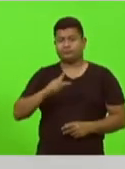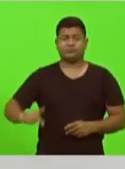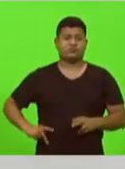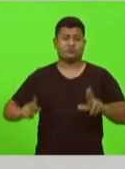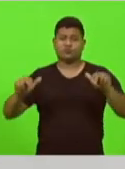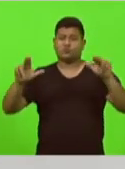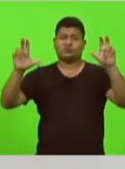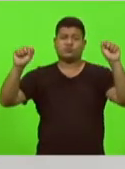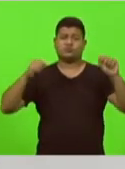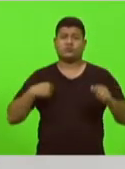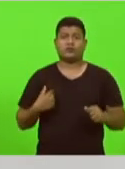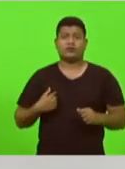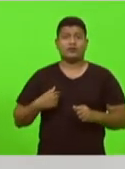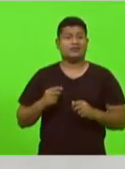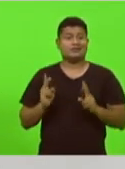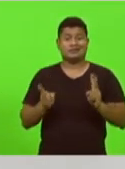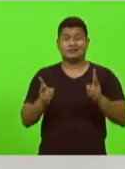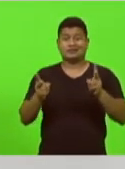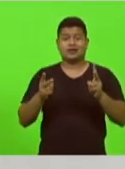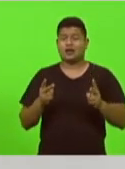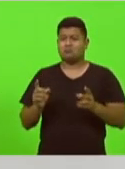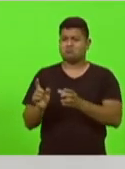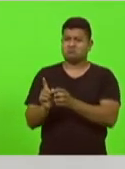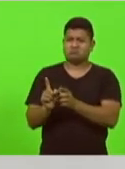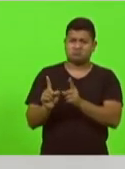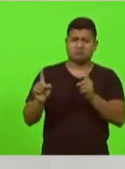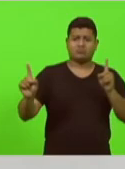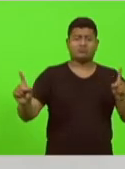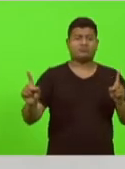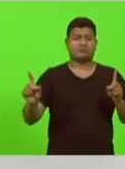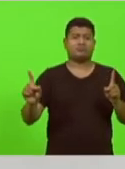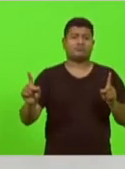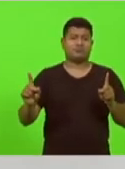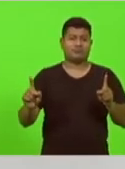sempre fez força para se afastar daquele que o elegeu.